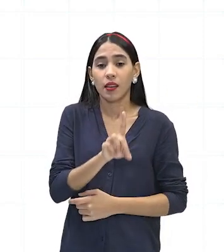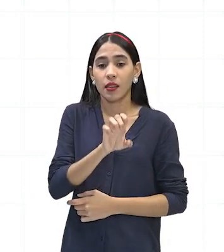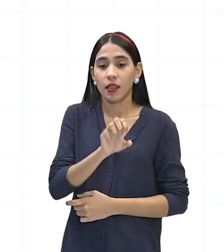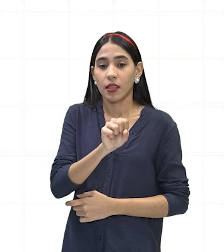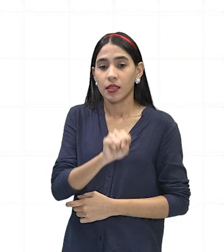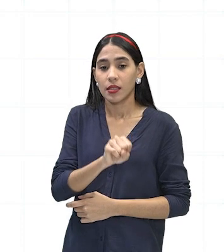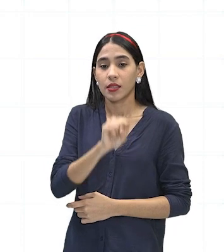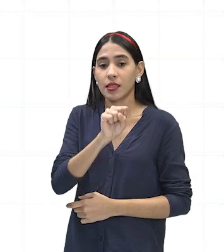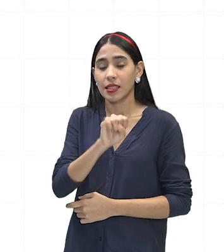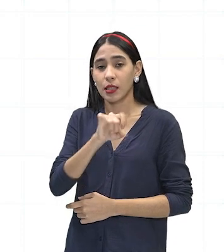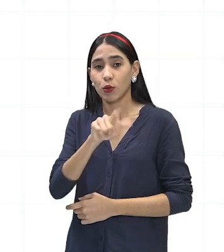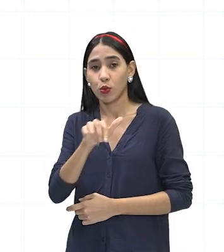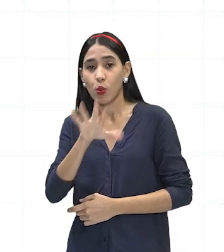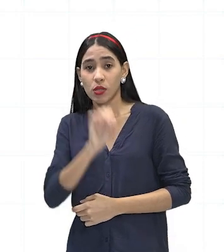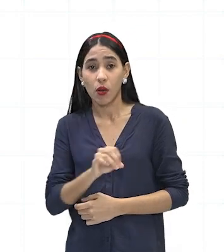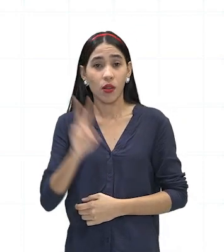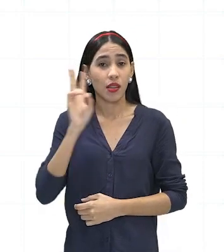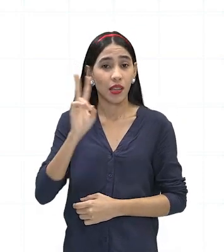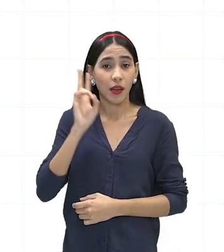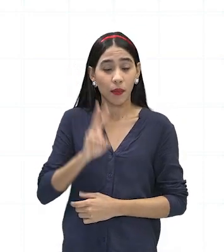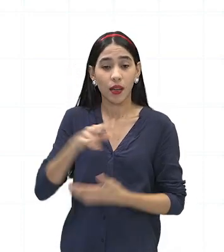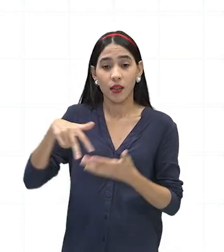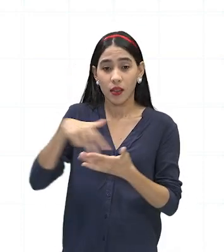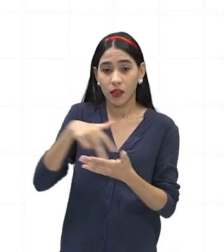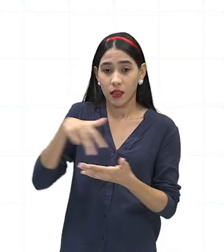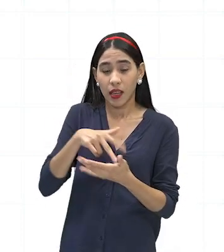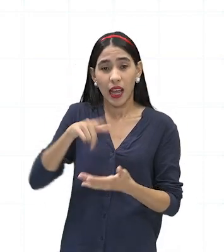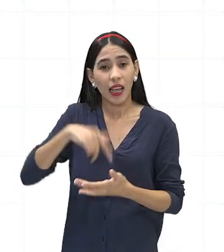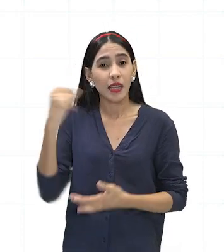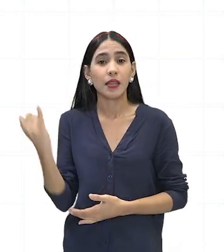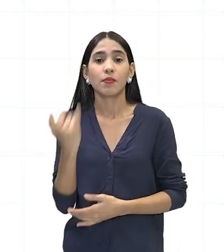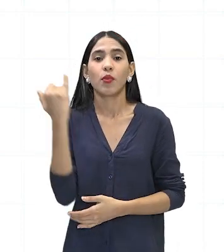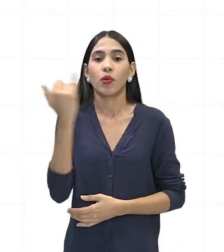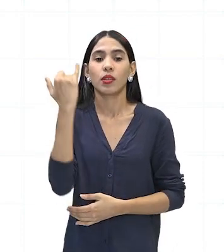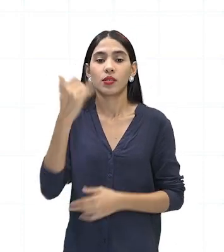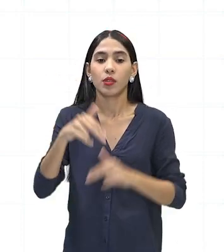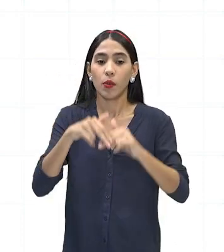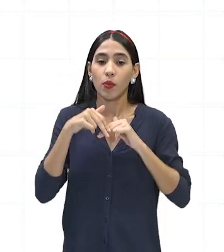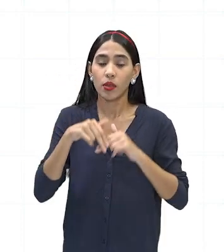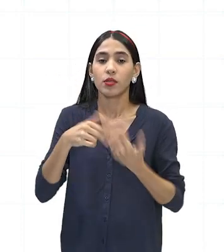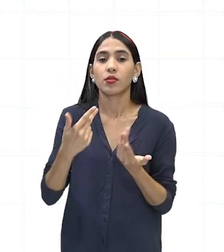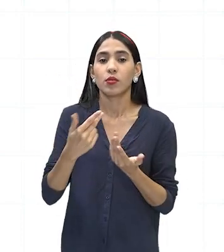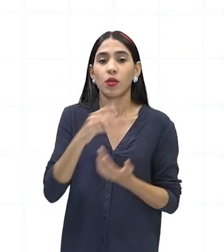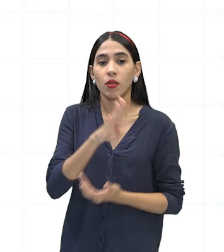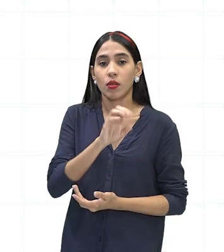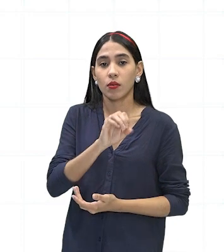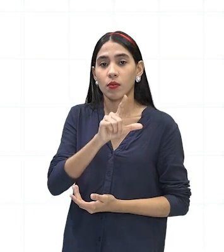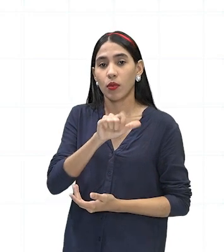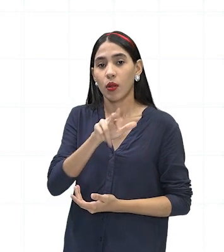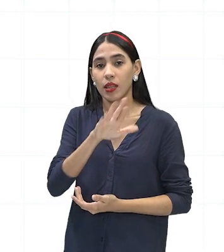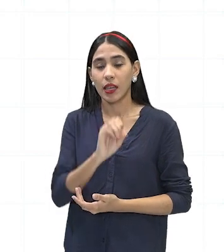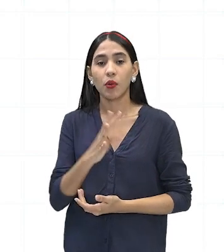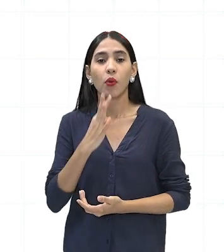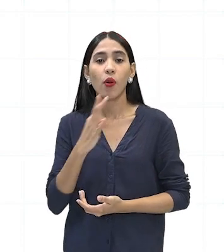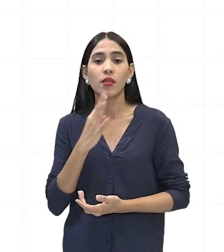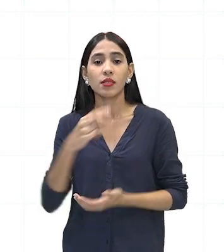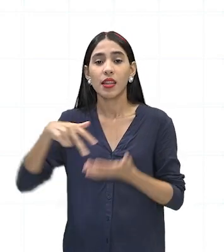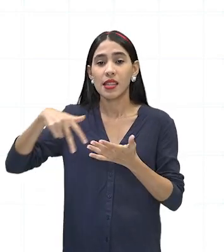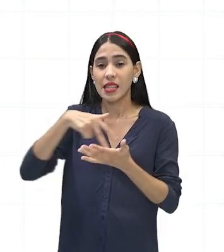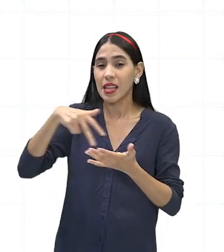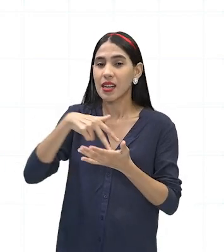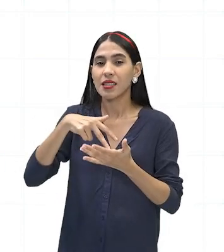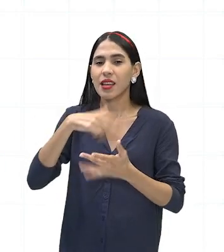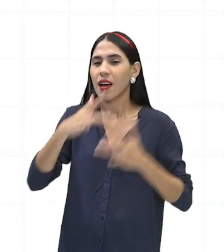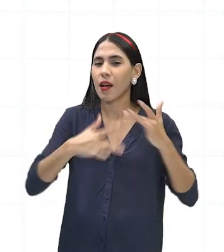que a interpretação vocal no bolero é crucial. Por isso que o bolero é conhecido como a dança do amor,